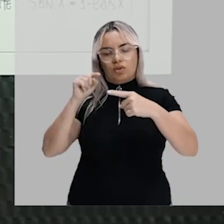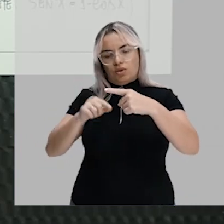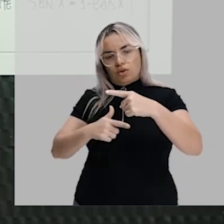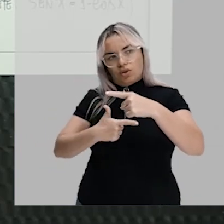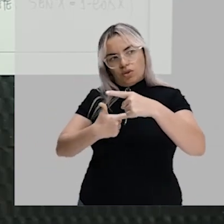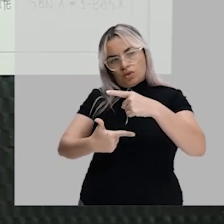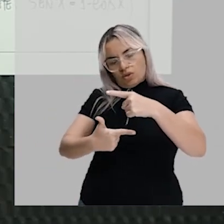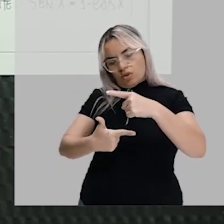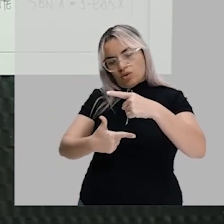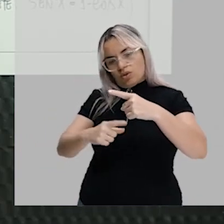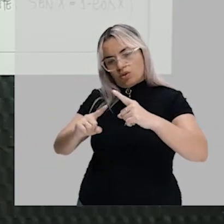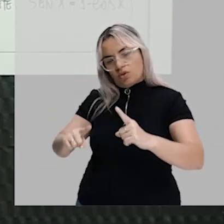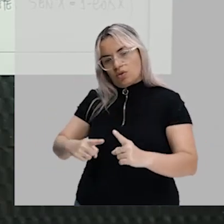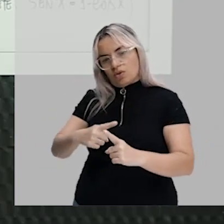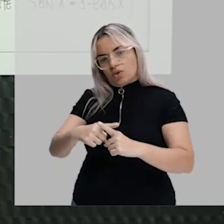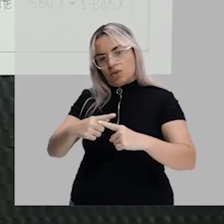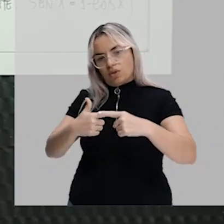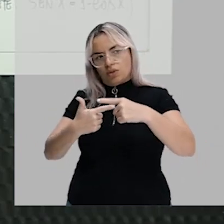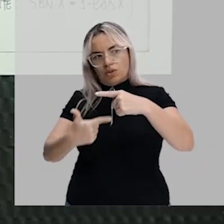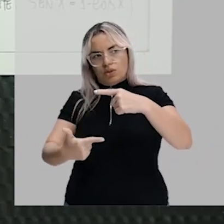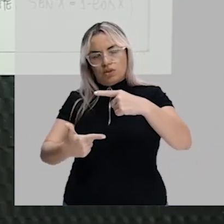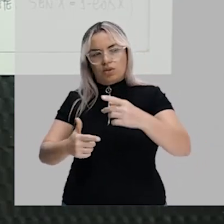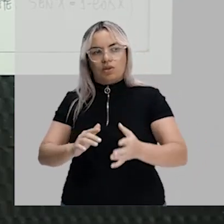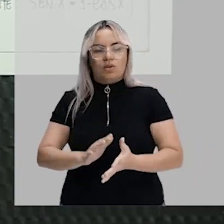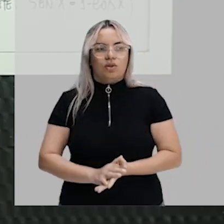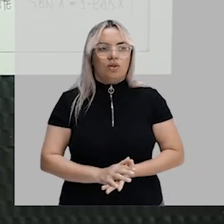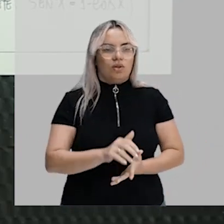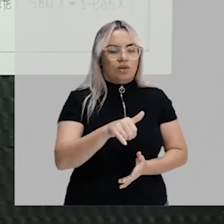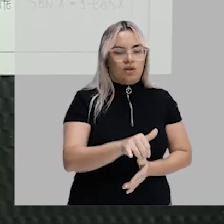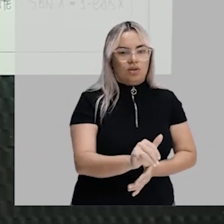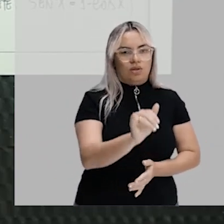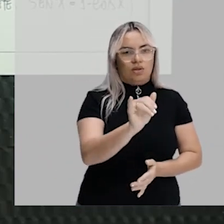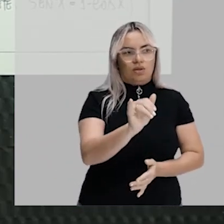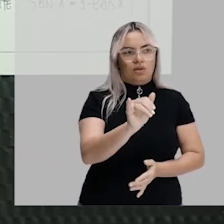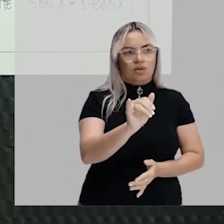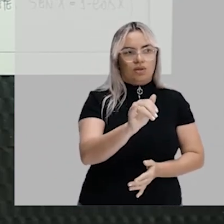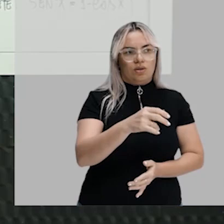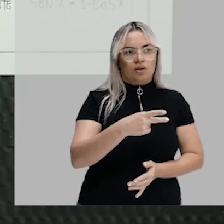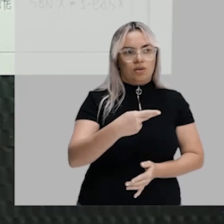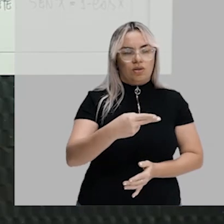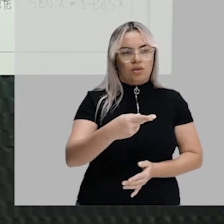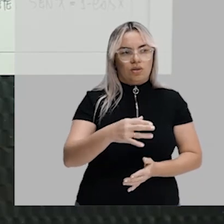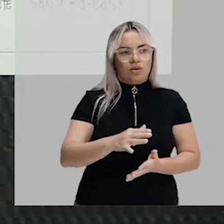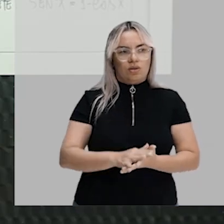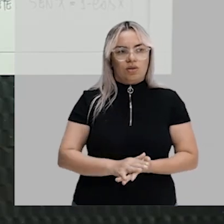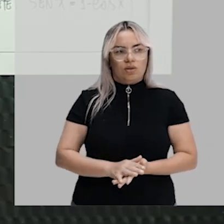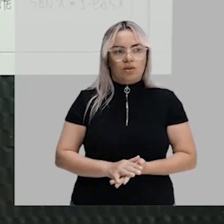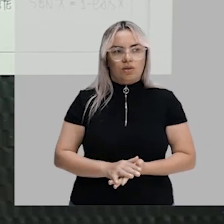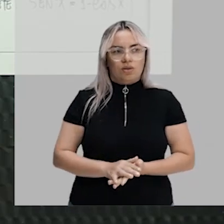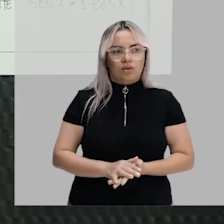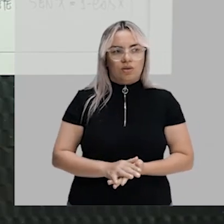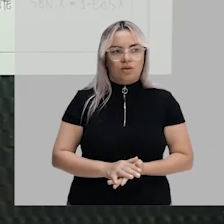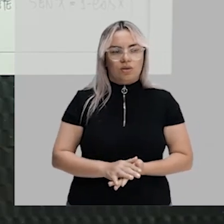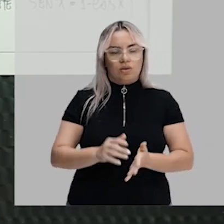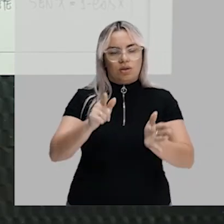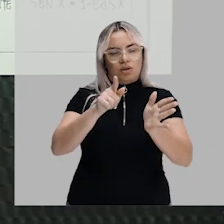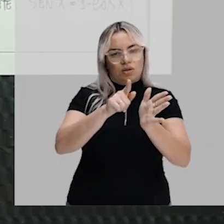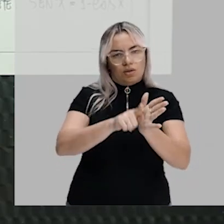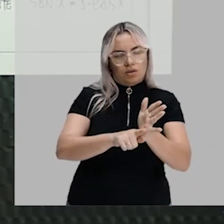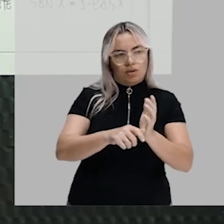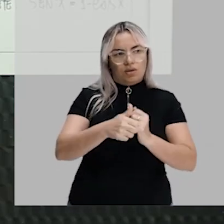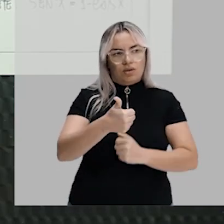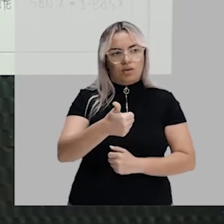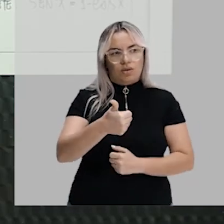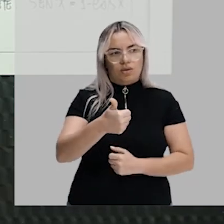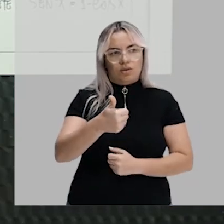2 né então o y vai ser igual -1